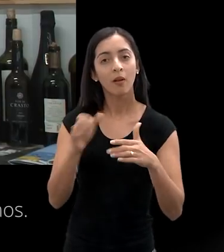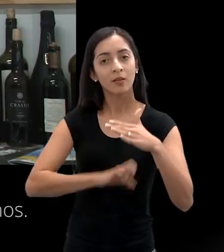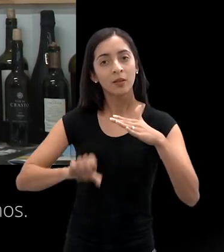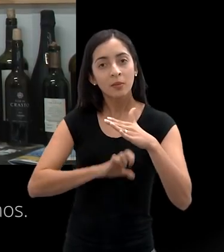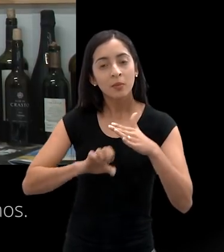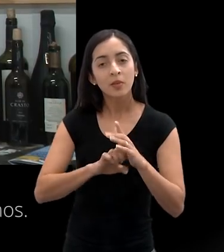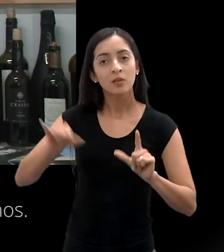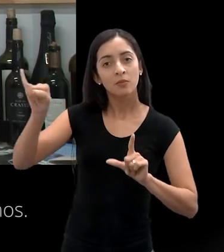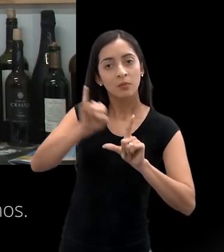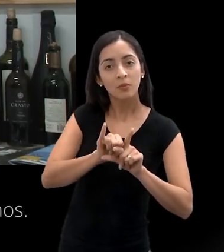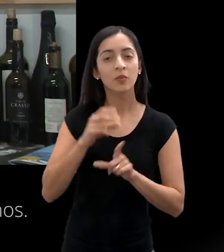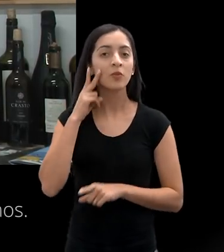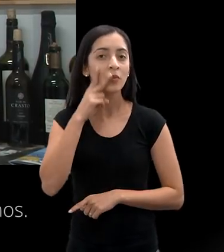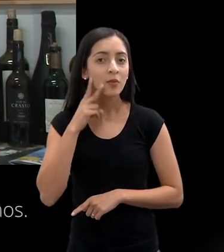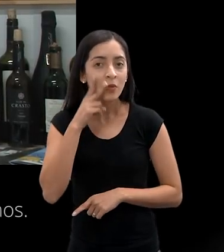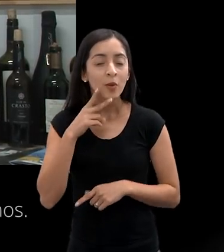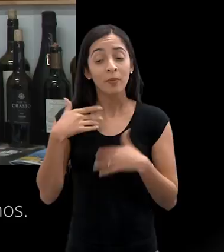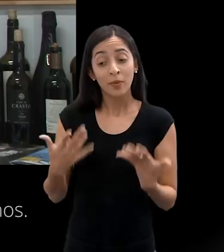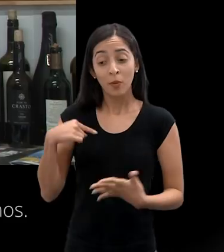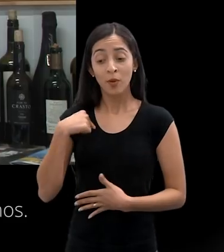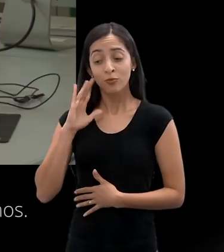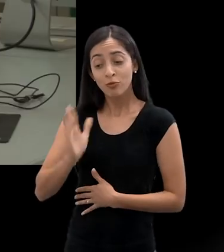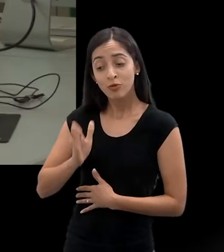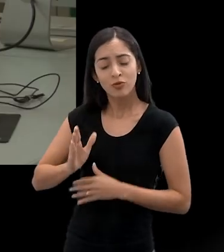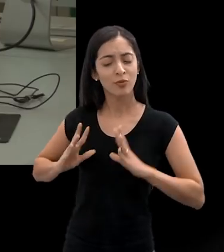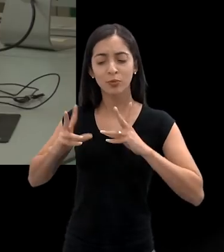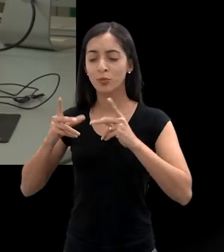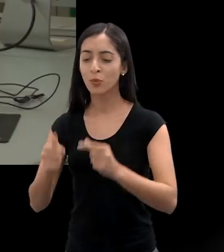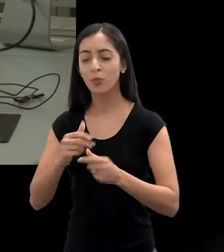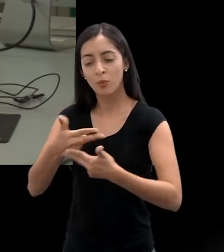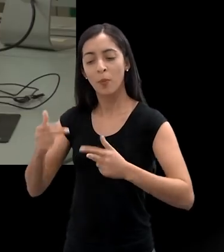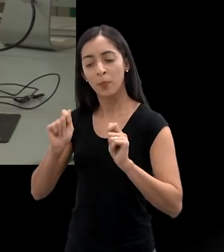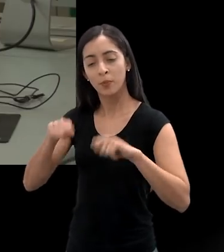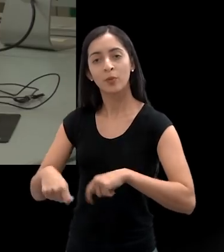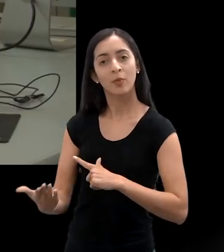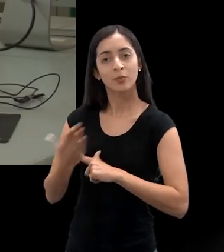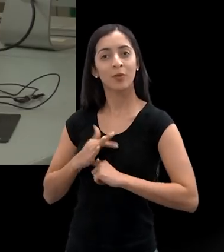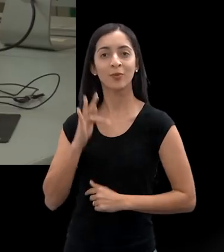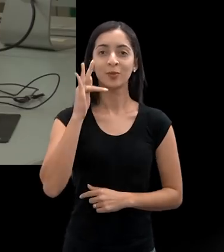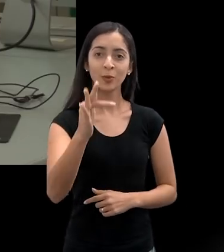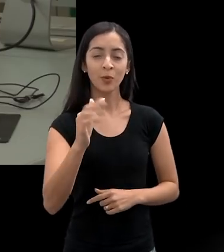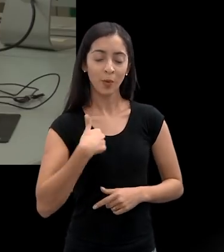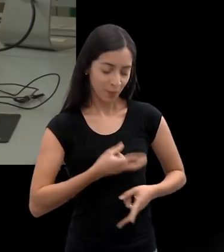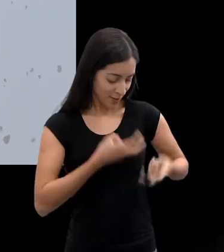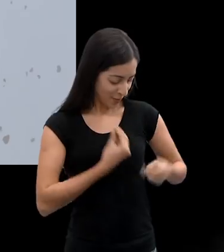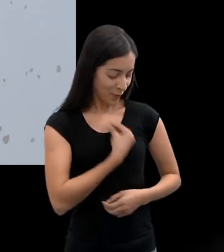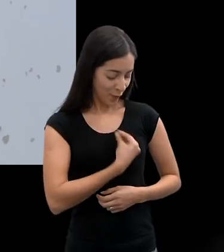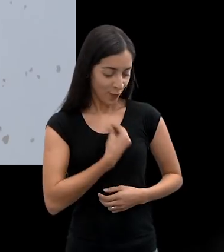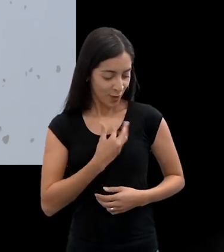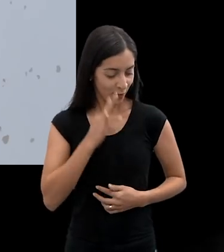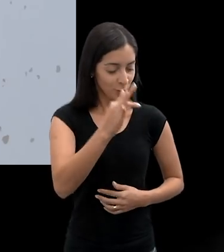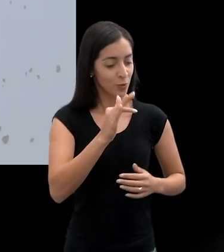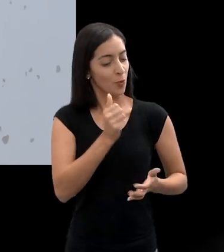Hoje eu trabalho numa empresa importadora de vinhos. Então eu já aprendi várias outras coisas que podem me auxiliar futuramente.